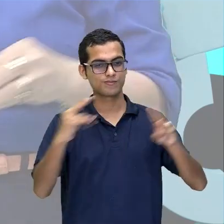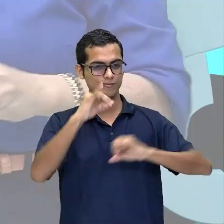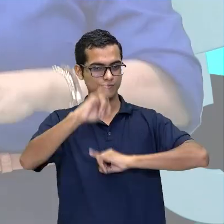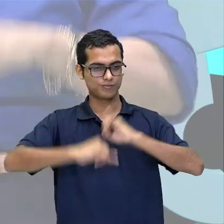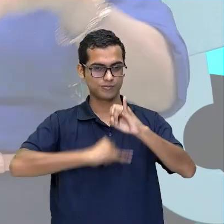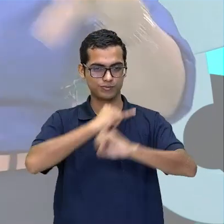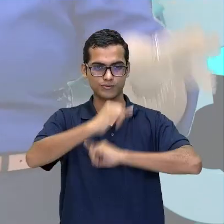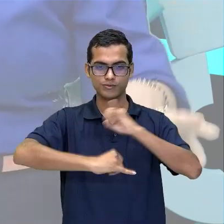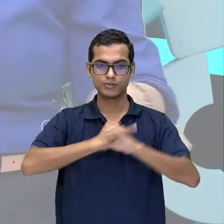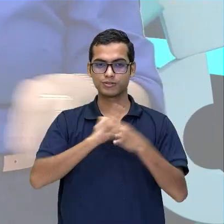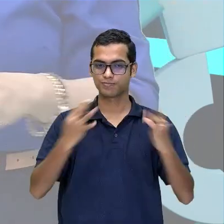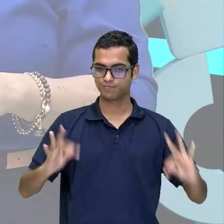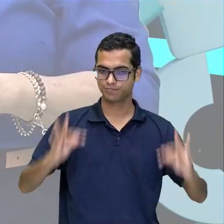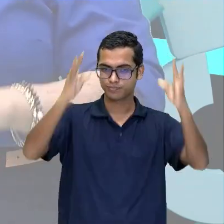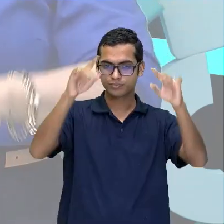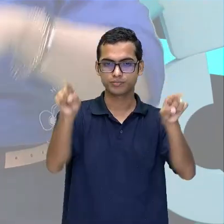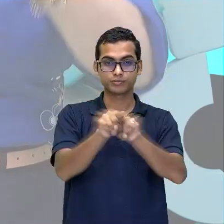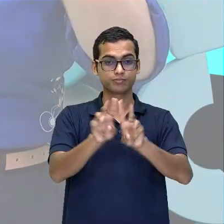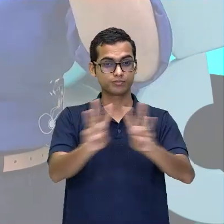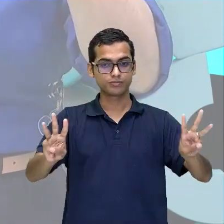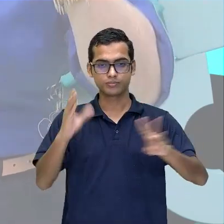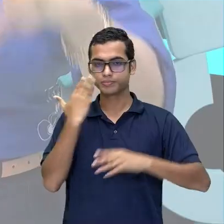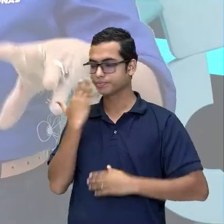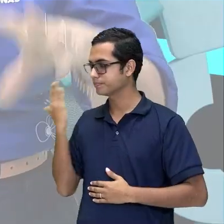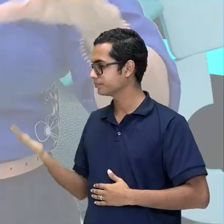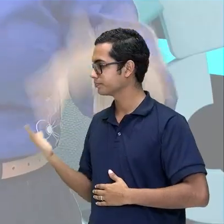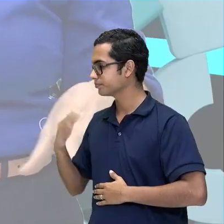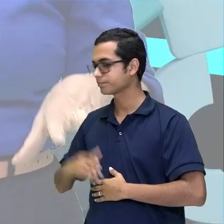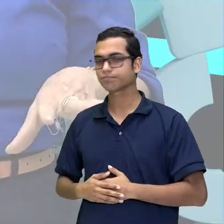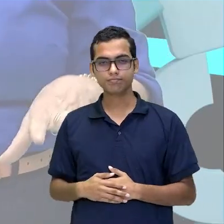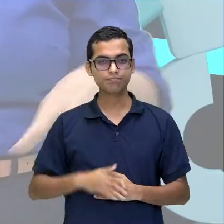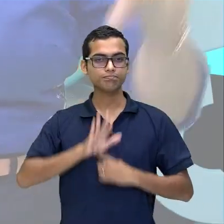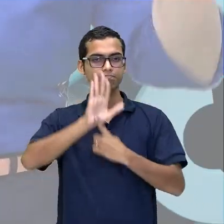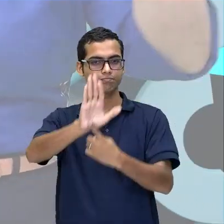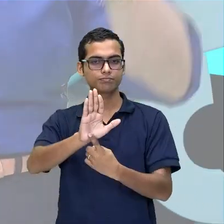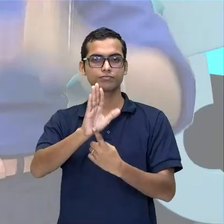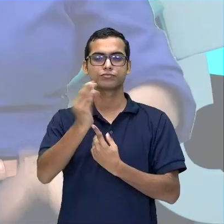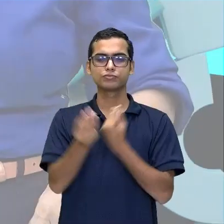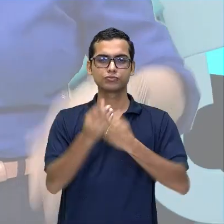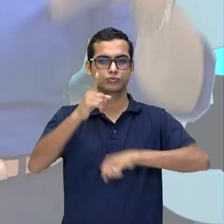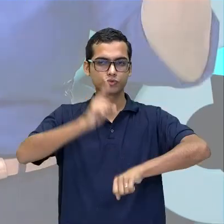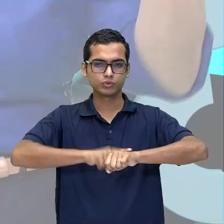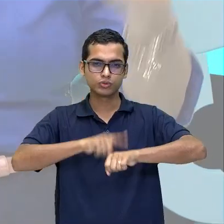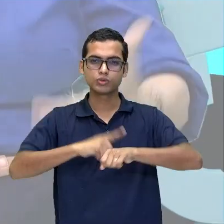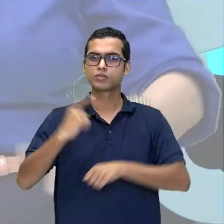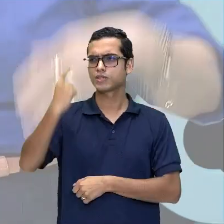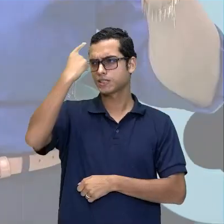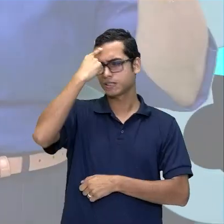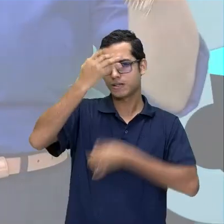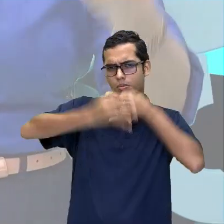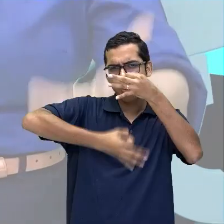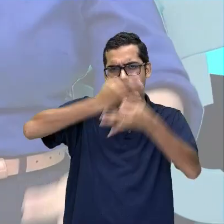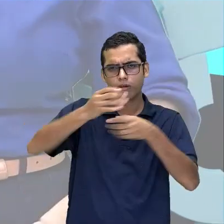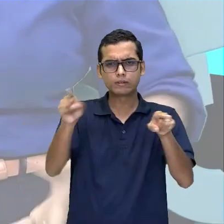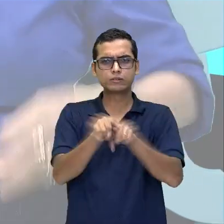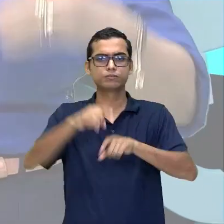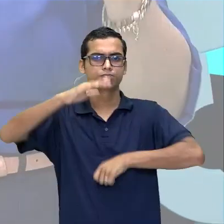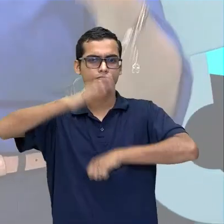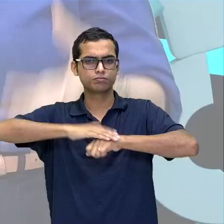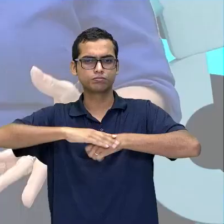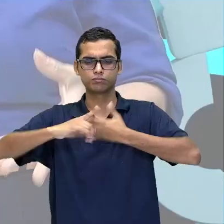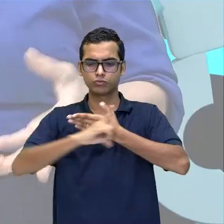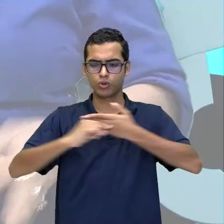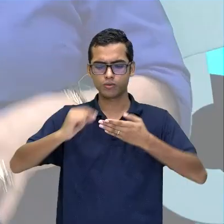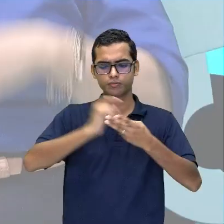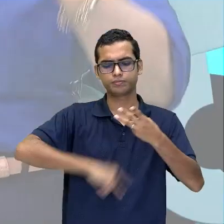Tanto a hipermídia não é só uma ferramenta, é um espelho do nosso tempo. Ela exige pensamento crítico, autoria, sensibilidade